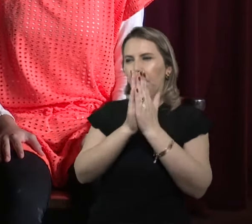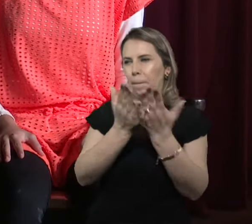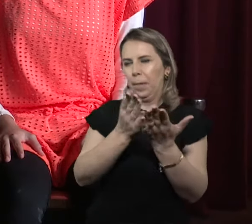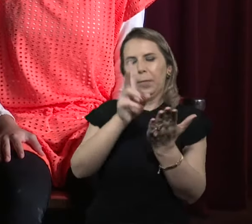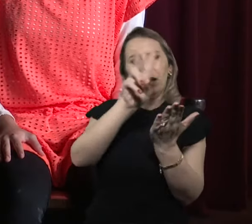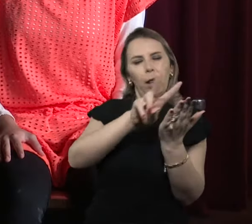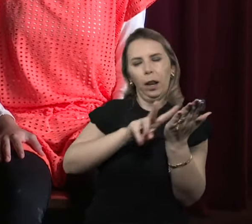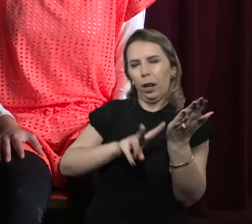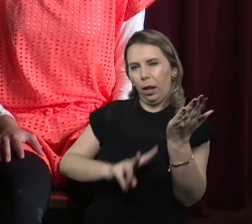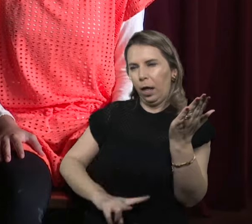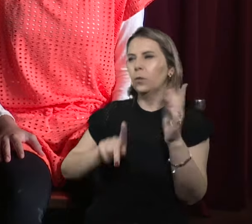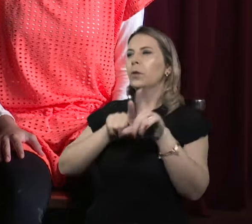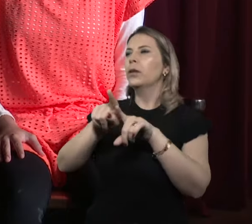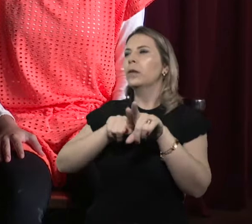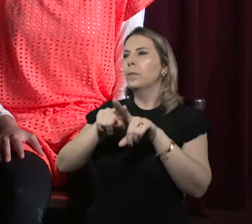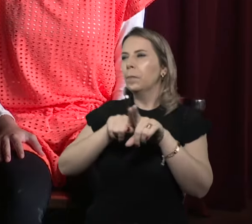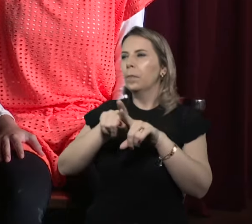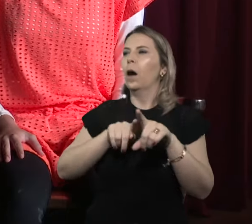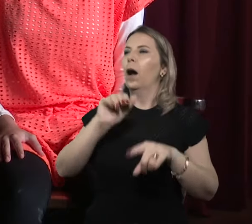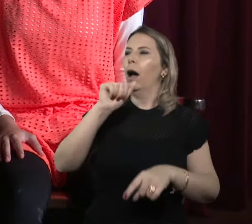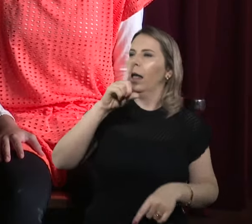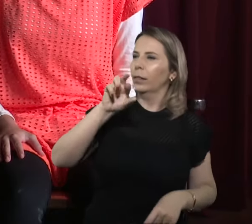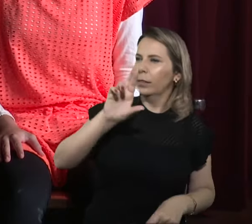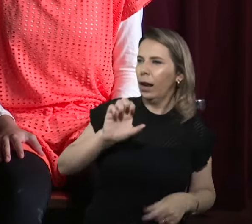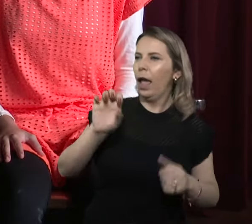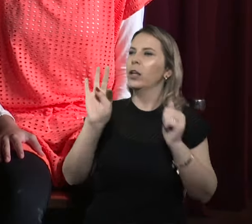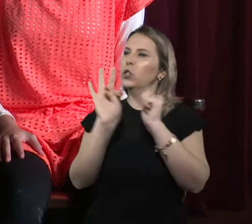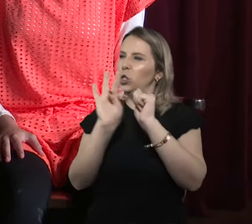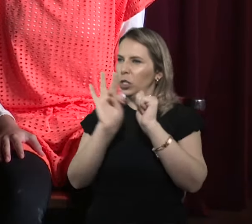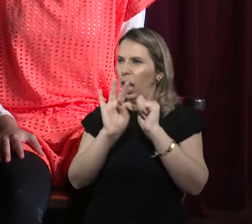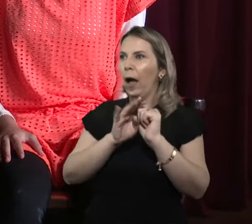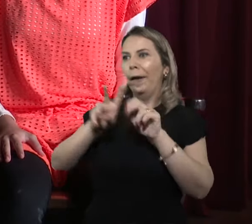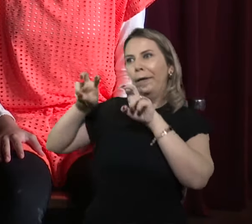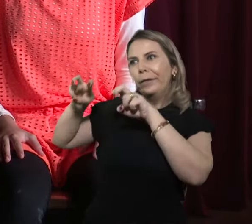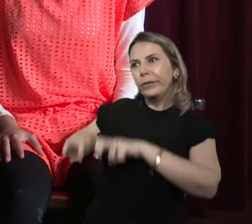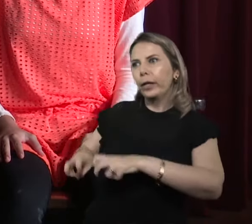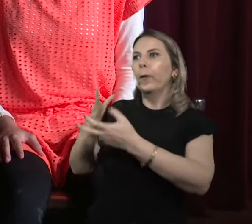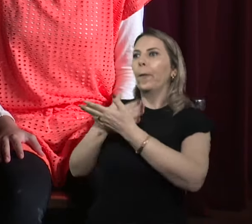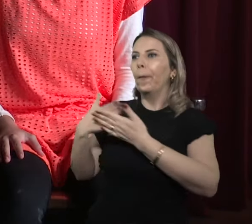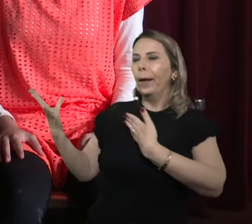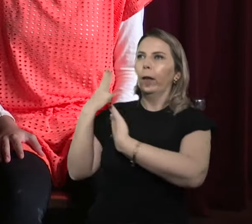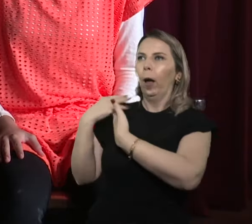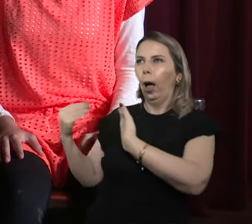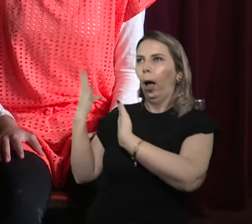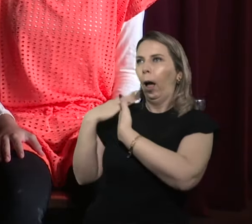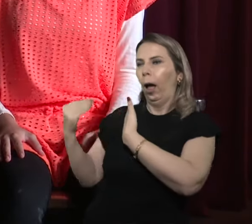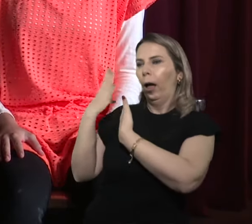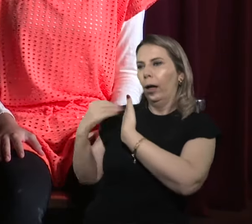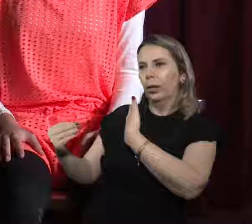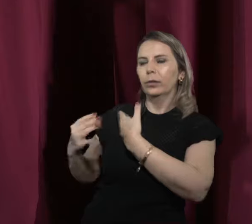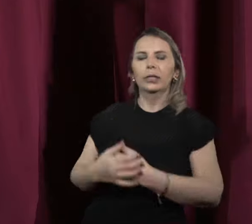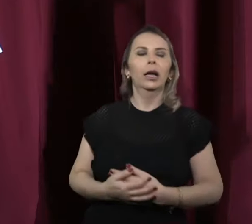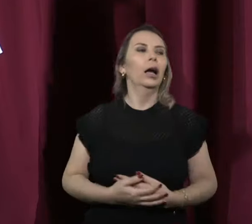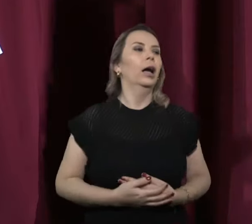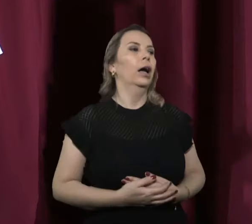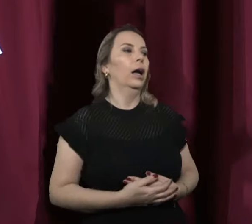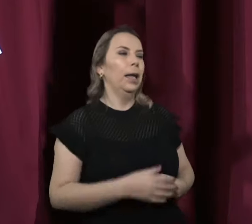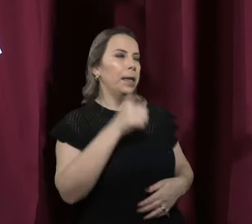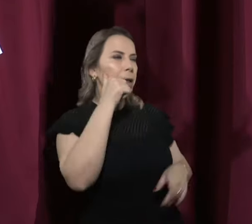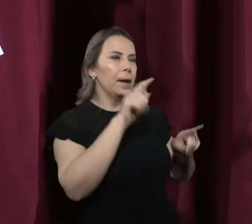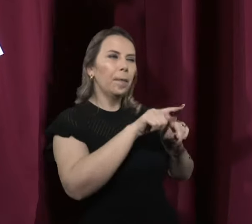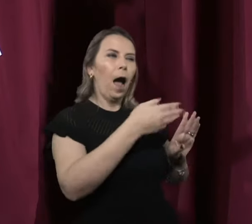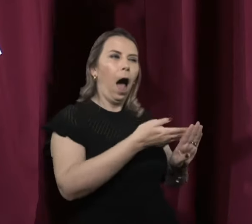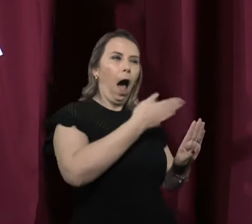em casa lendo a minha Bíblia sobre os irmãos André e Tiago. Daí ela sentou do meu lado e começou a me imitar.